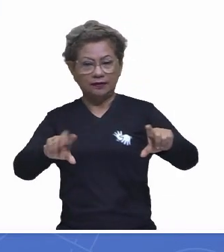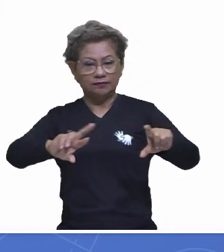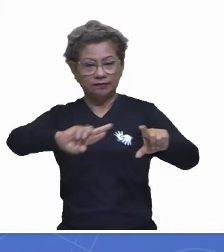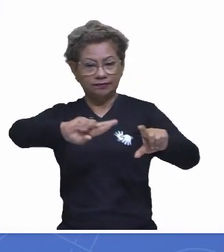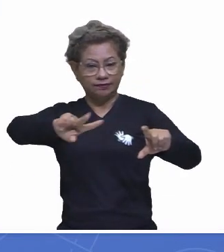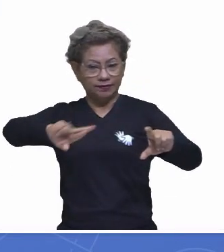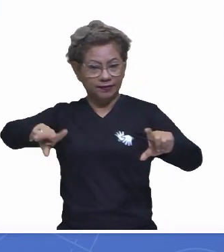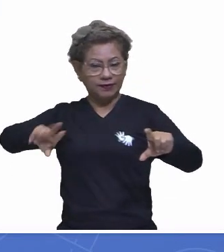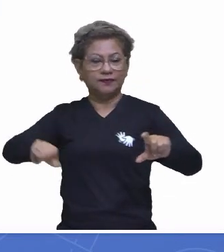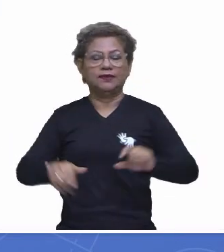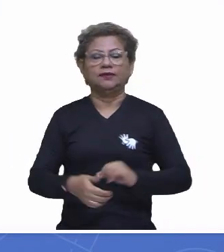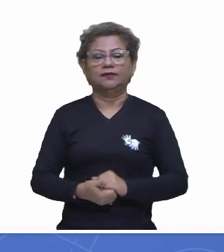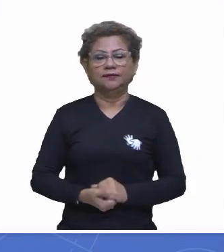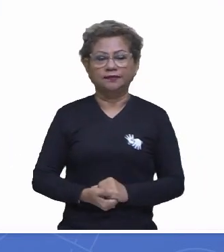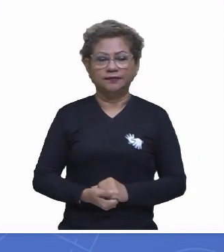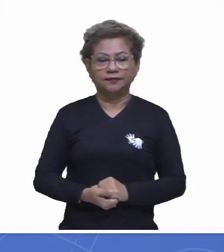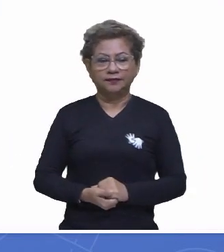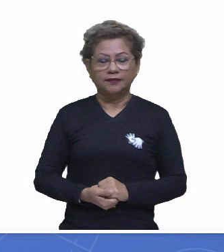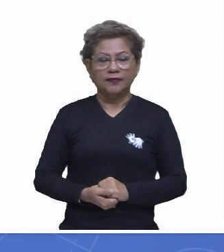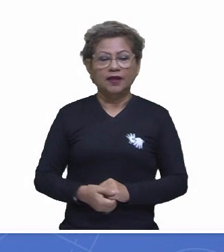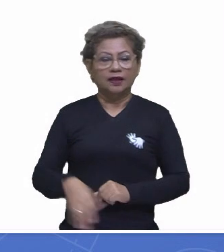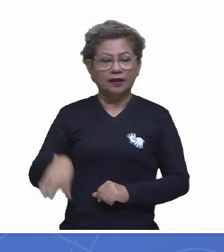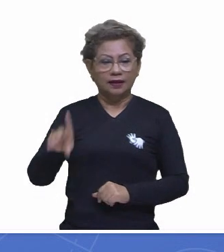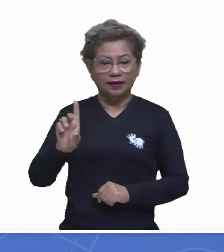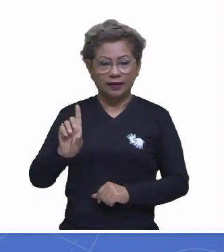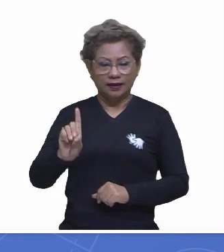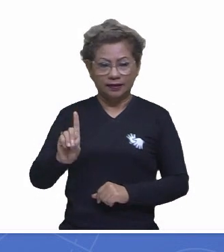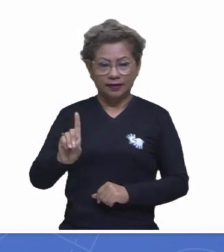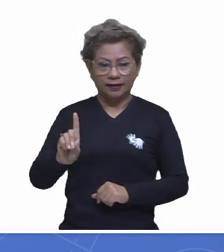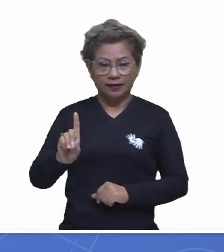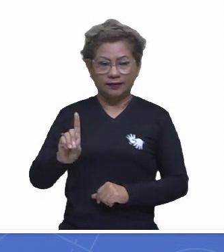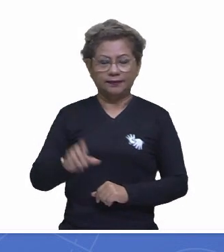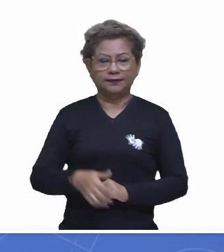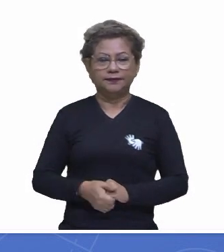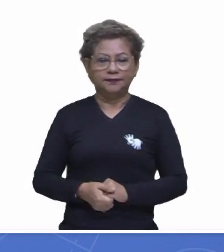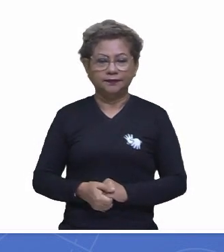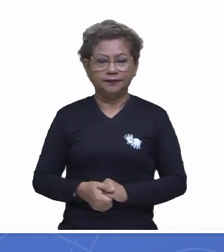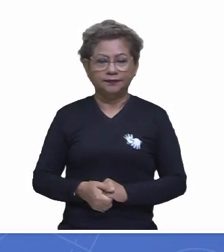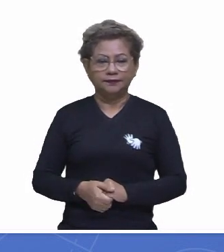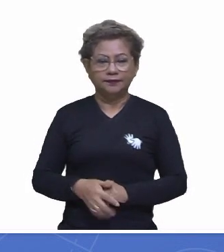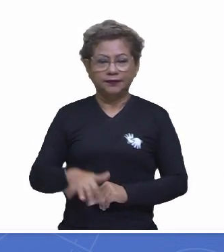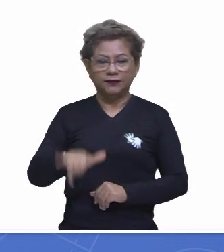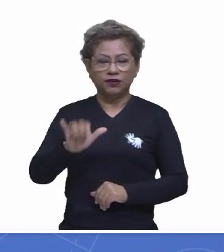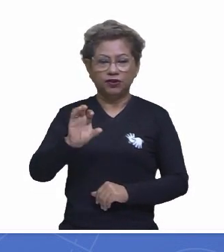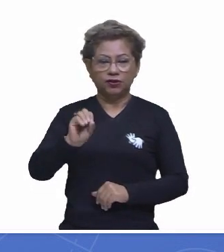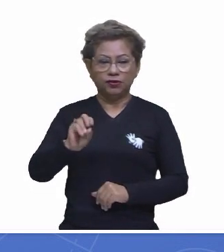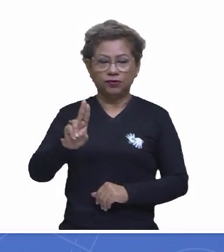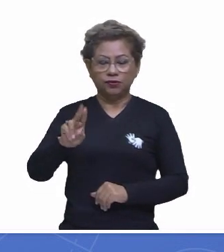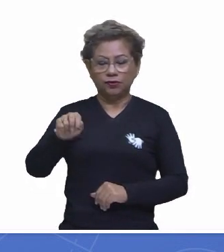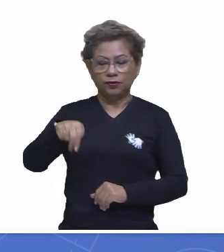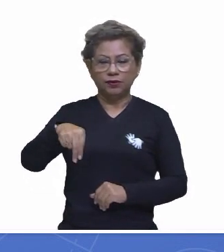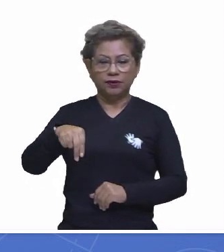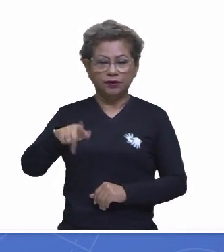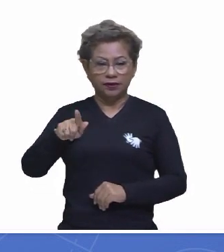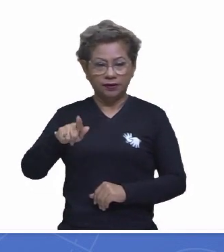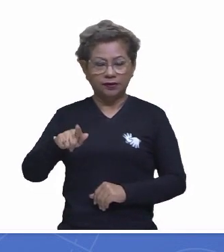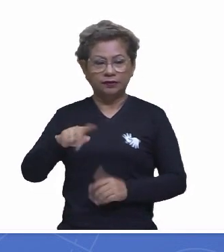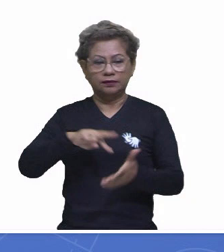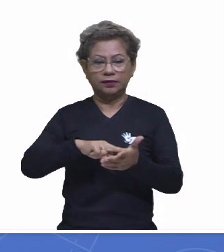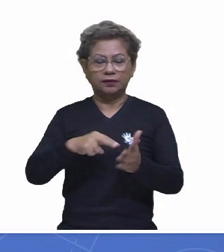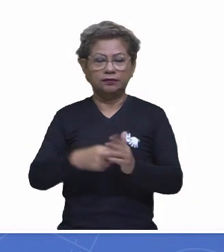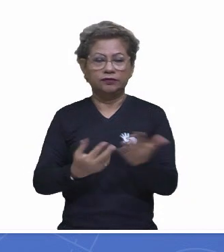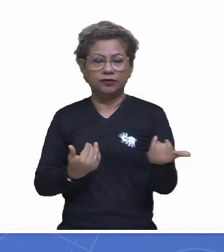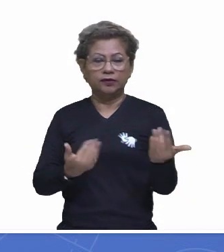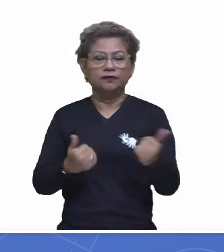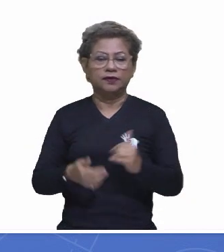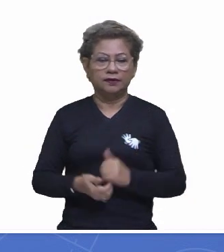nosso texto, para a gente confirmar aqui as outras respostas. Letra D, young, né, jovem, é um adjetivo. Enjoy é um